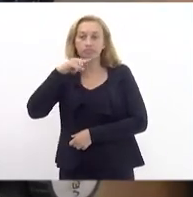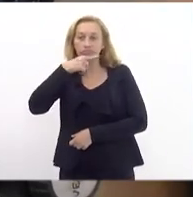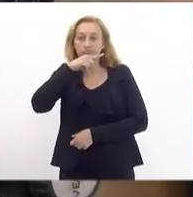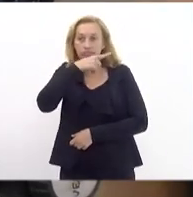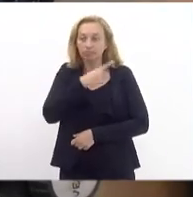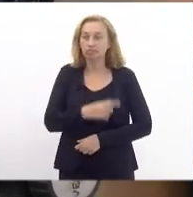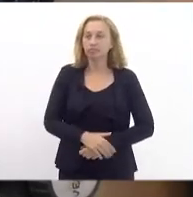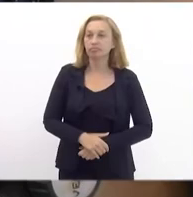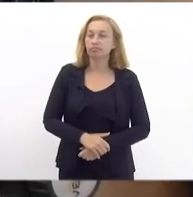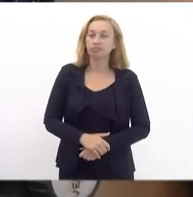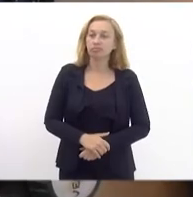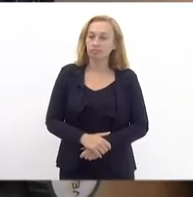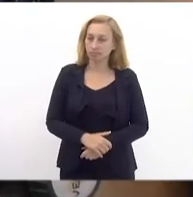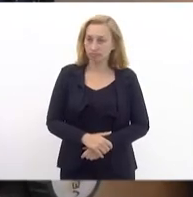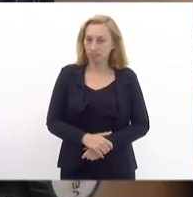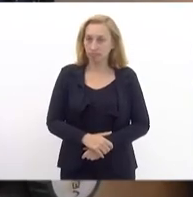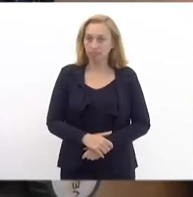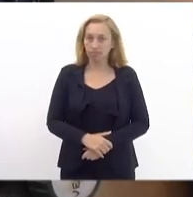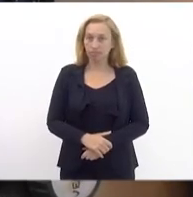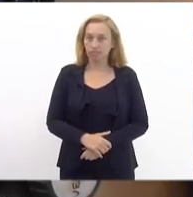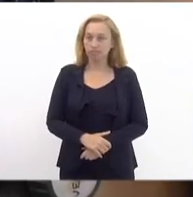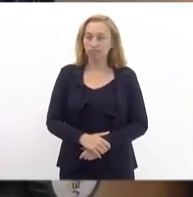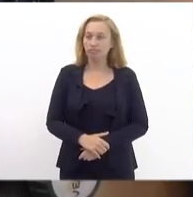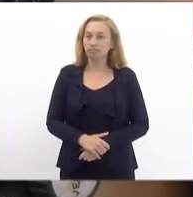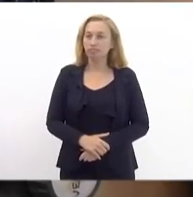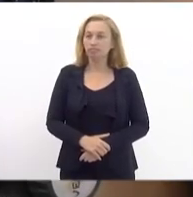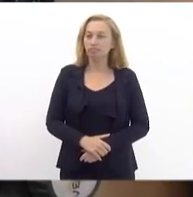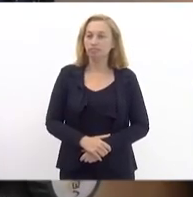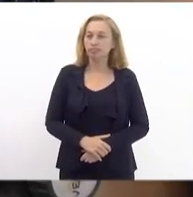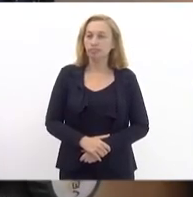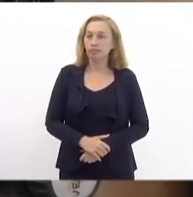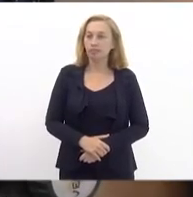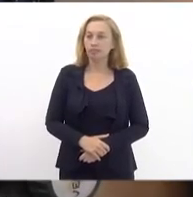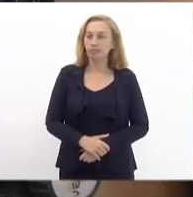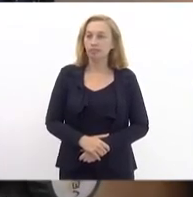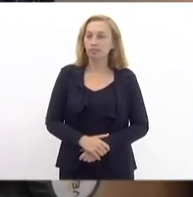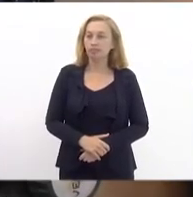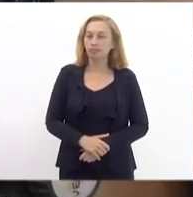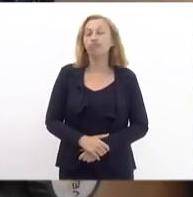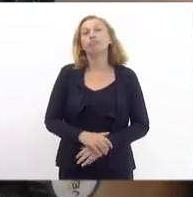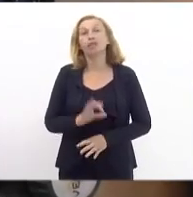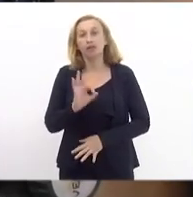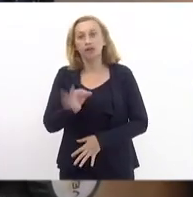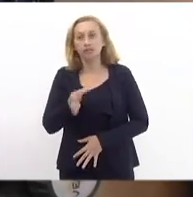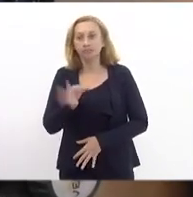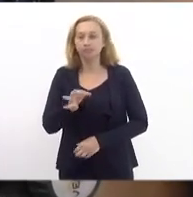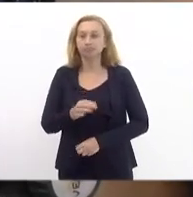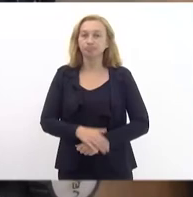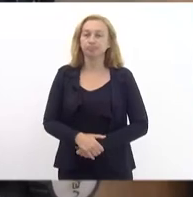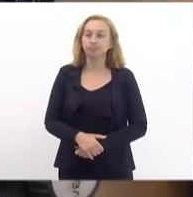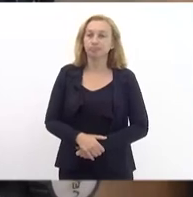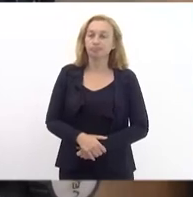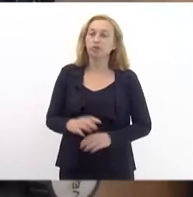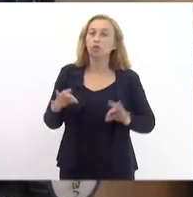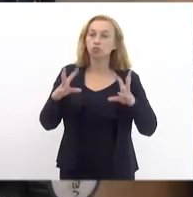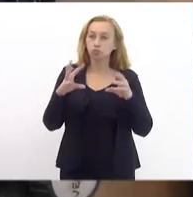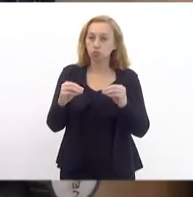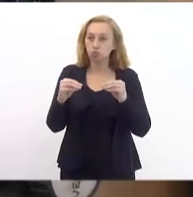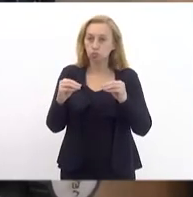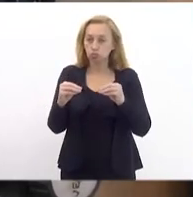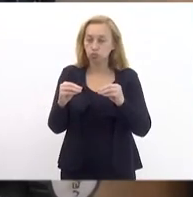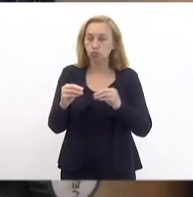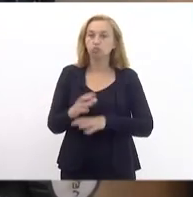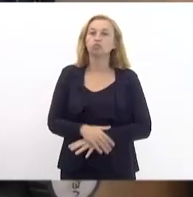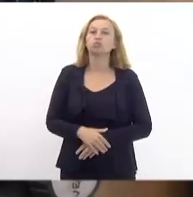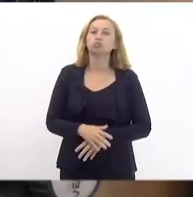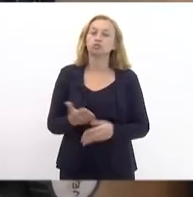Então, só pediu a parte só para corroborar que é interessante. E é claro que isso tudo, né, quando a